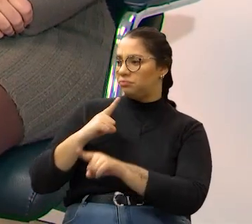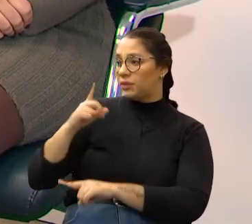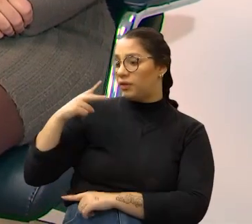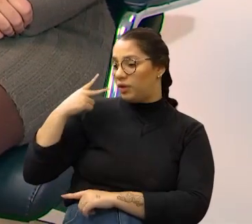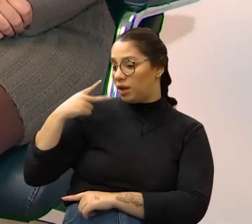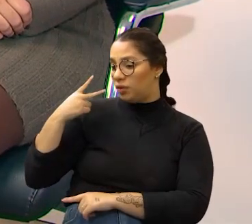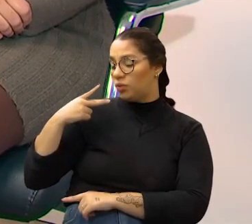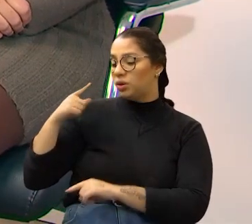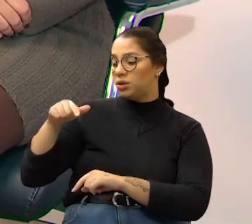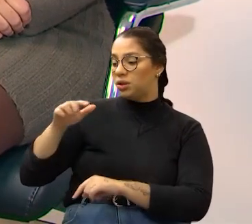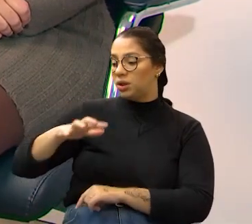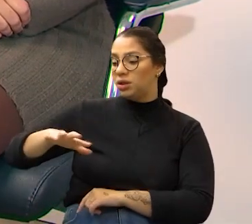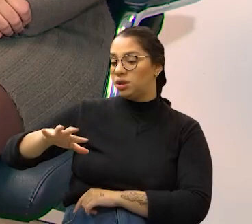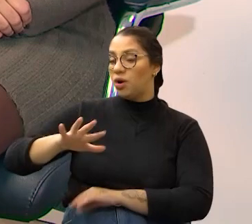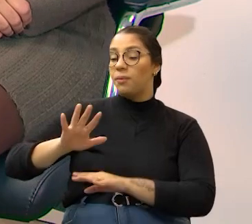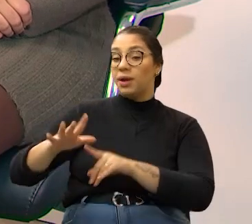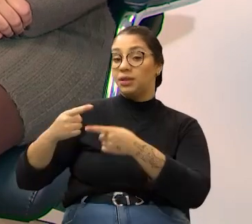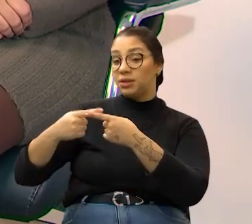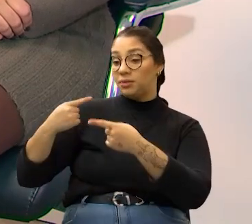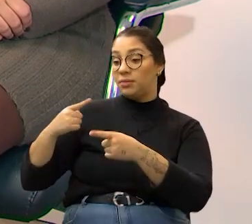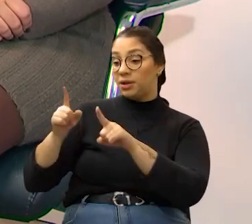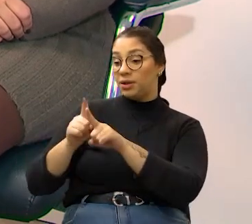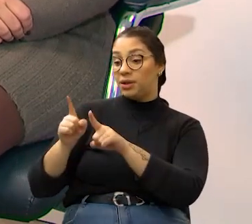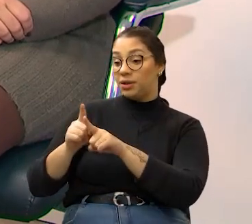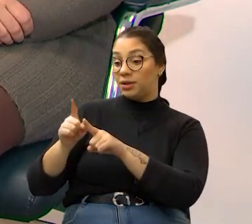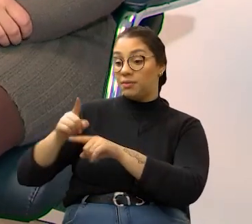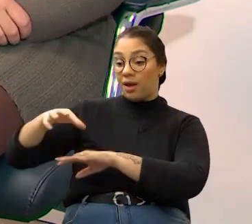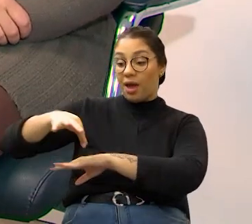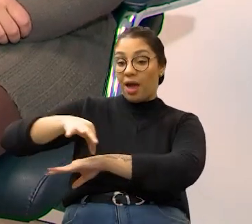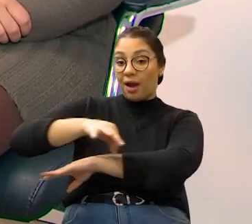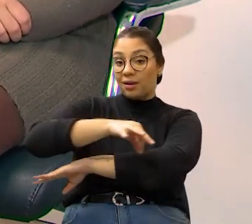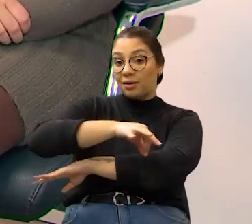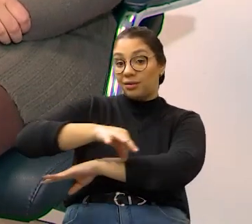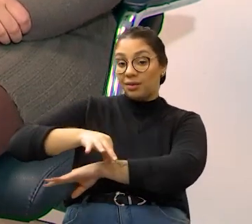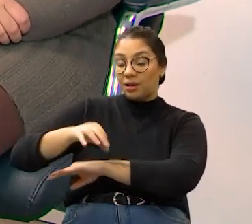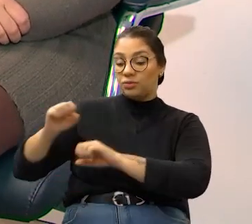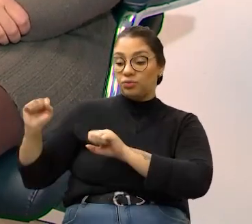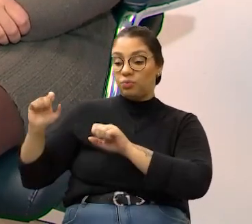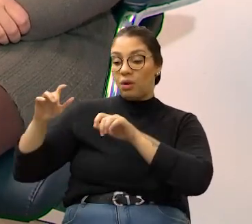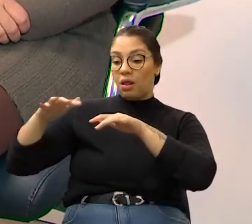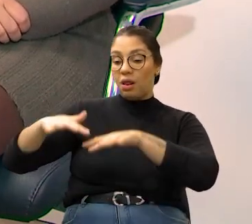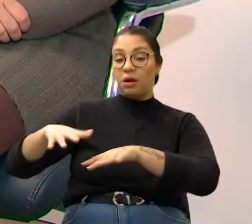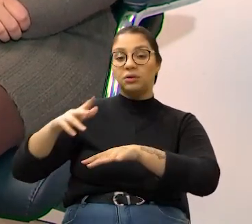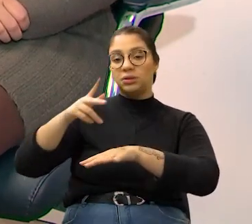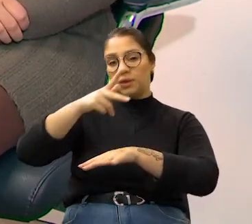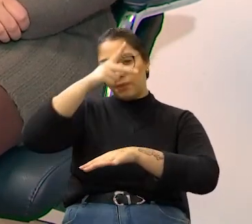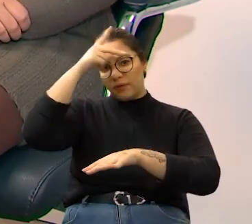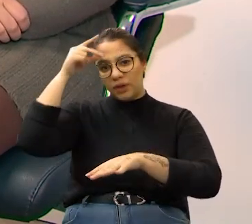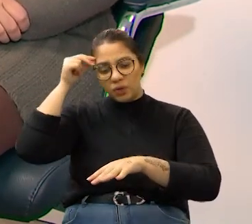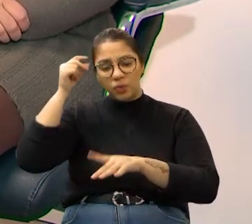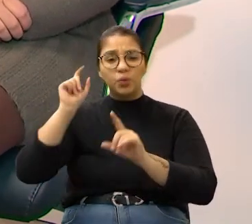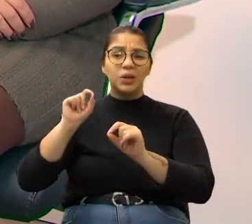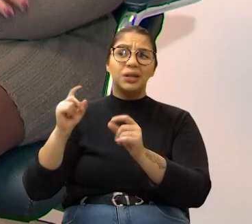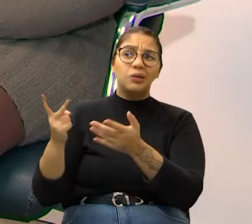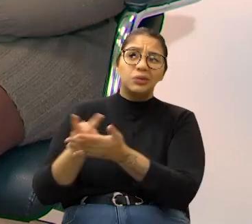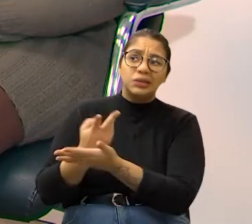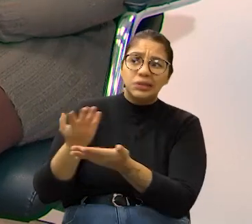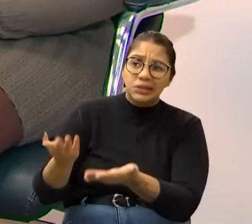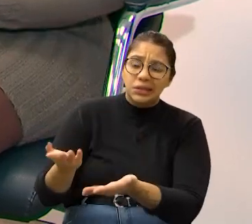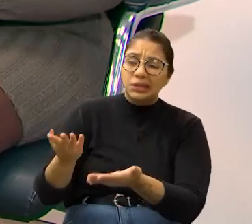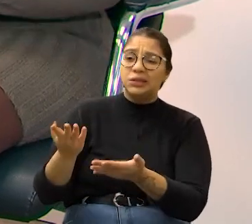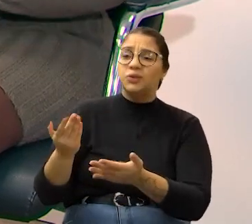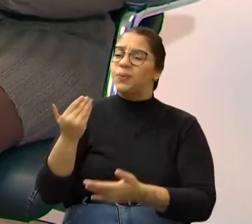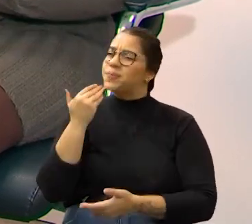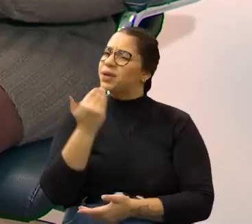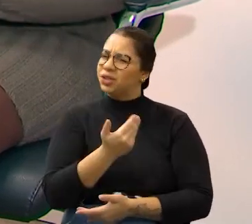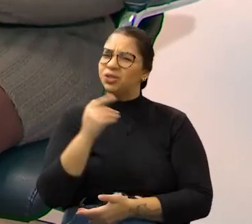da nossa região, o senhor recebeu na última semana arquitetos aqui da prefeitura. O que está